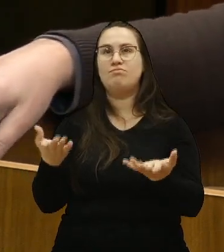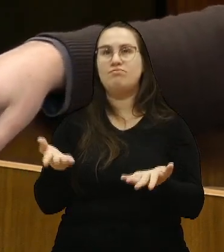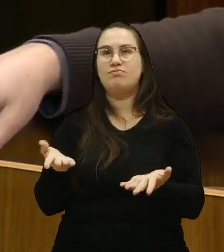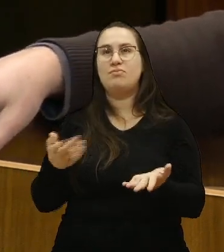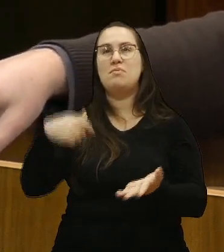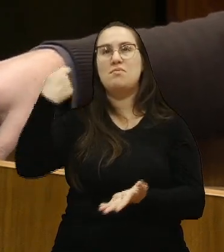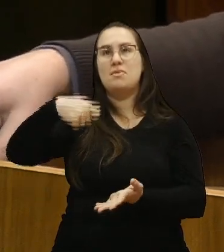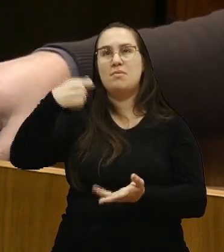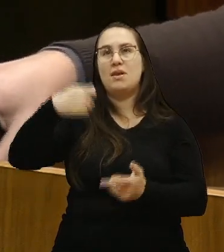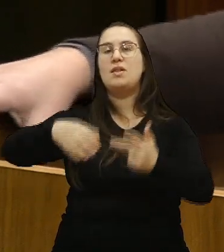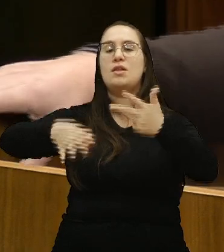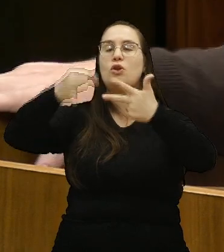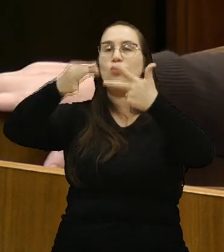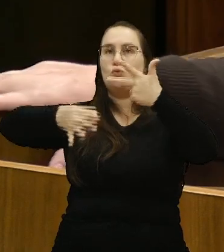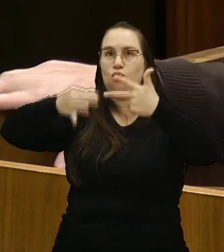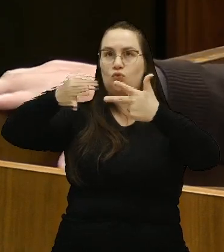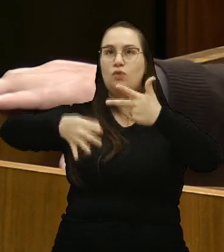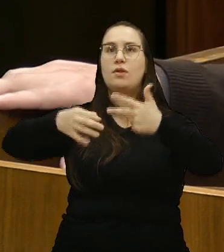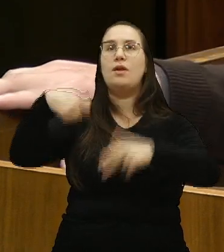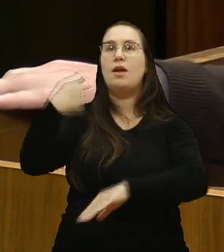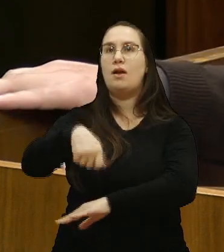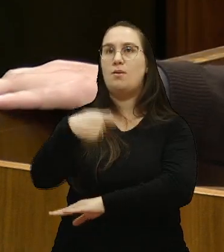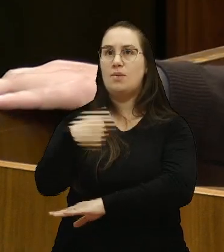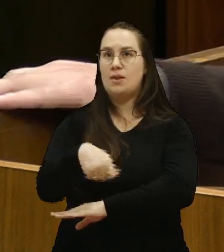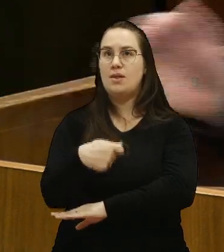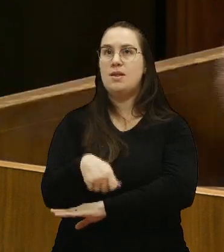o judiciário, muitas vezes,